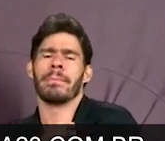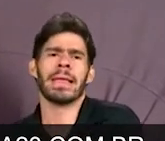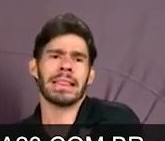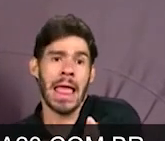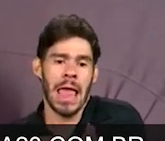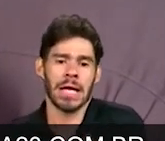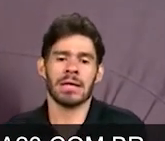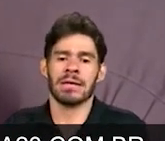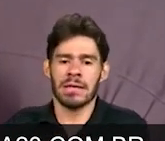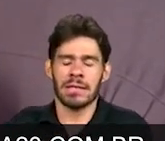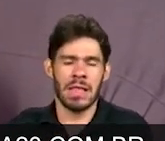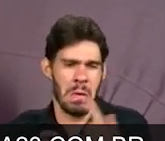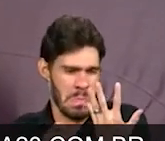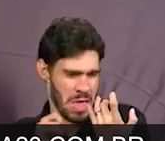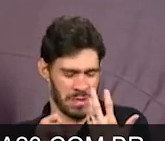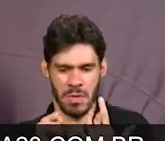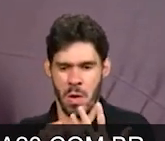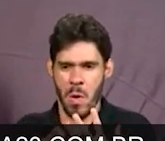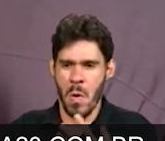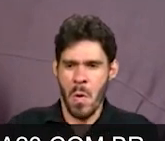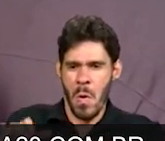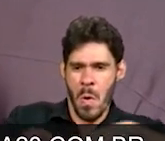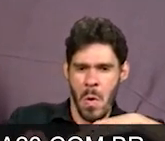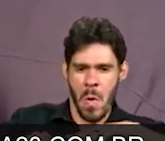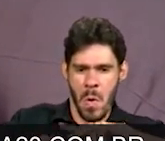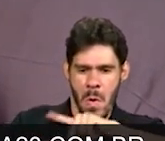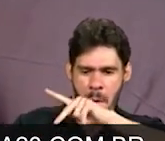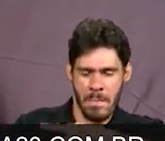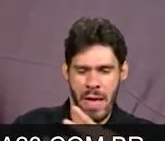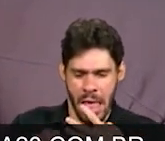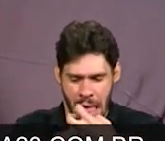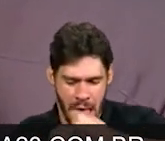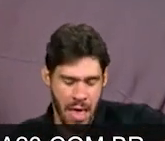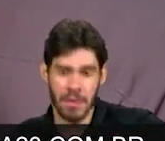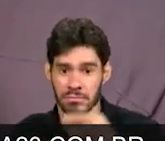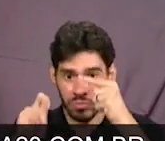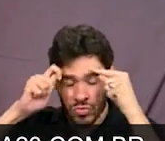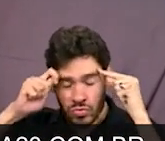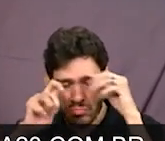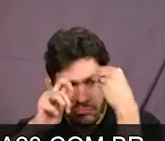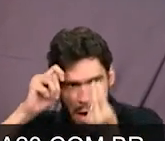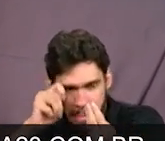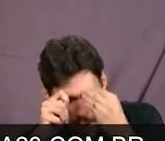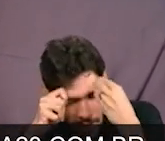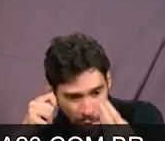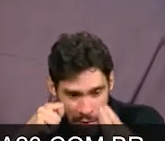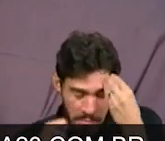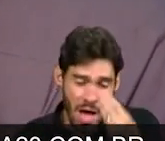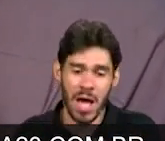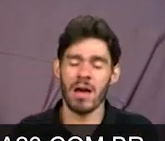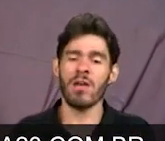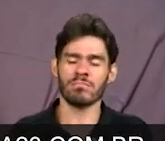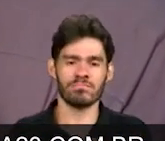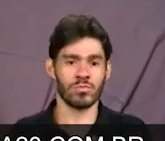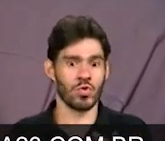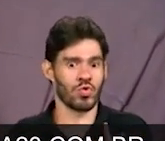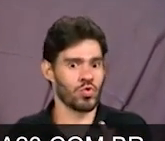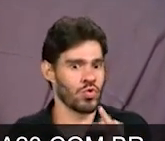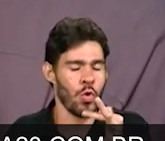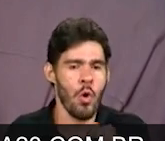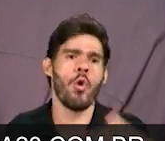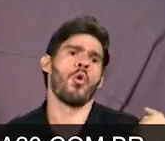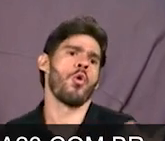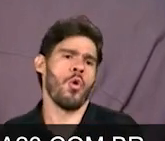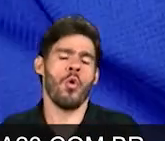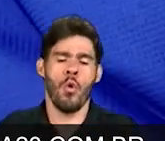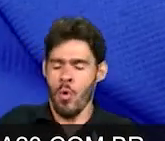e atrofiamento, dedo das mãos, dedo dos pés, queda da sobrancelha e dores muito fortes nas articulações, não tinha